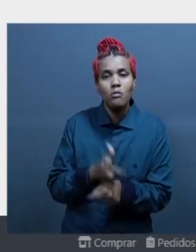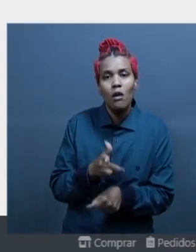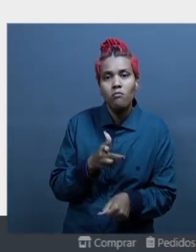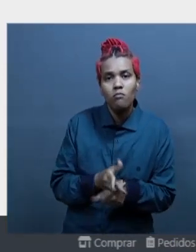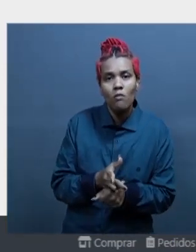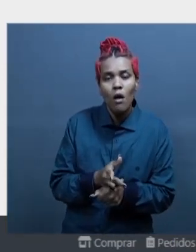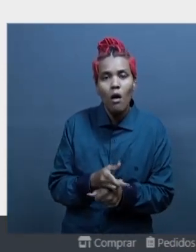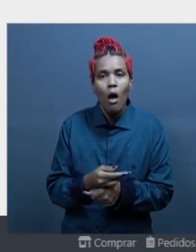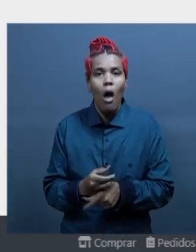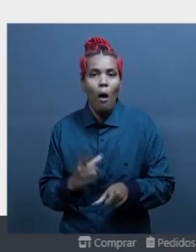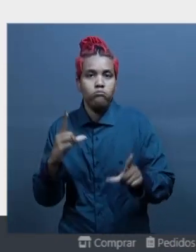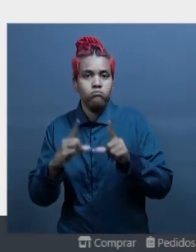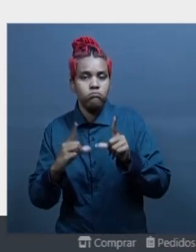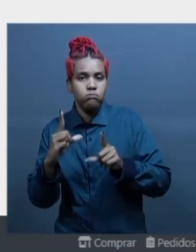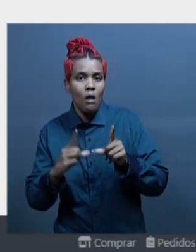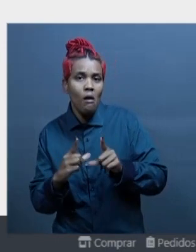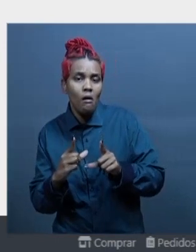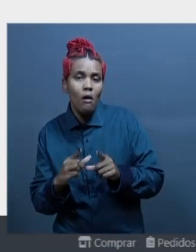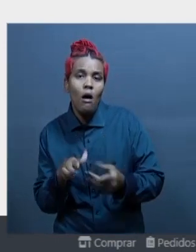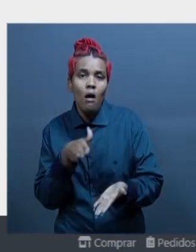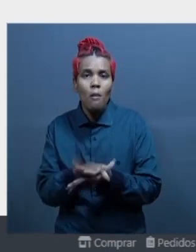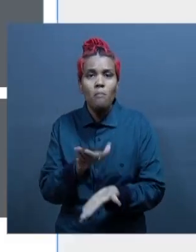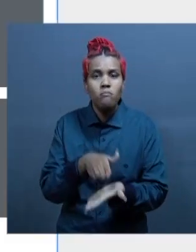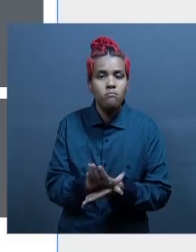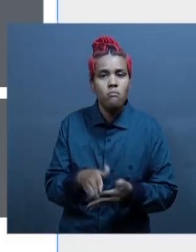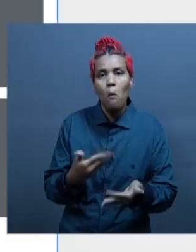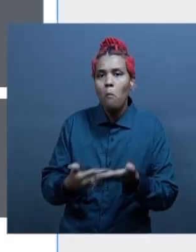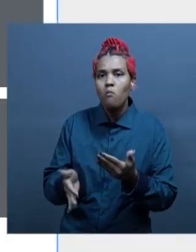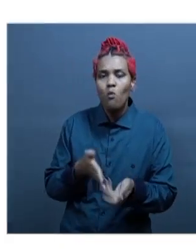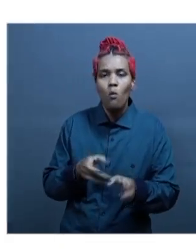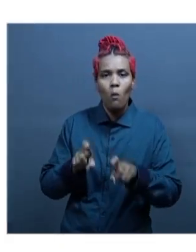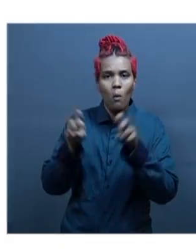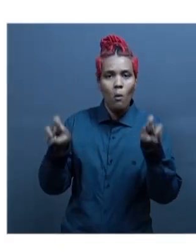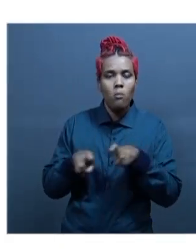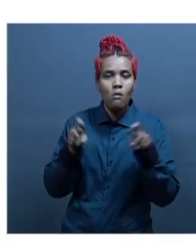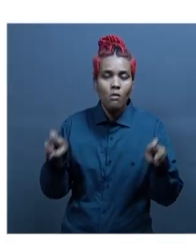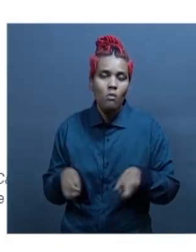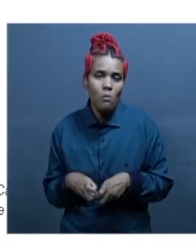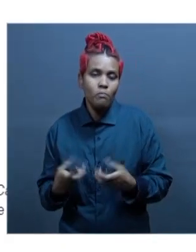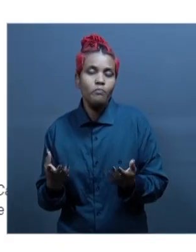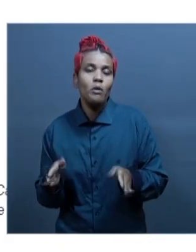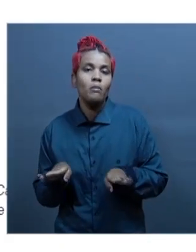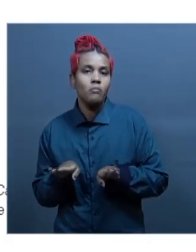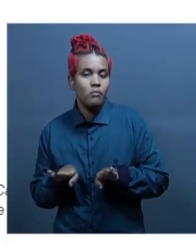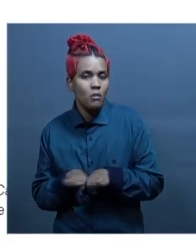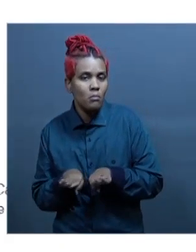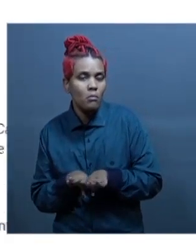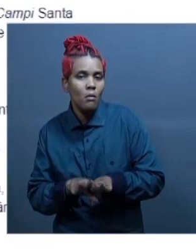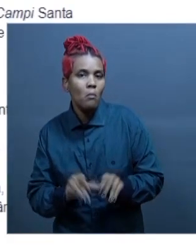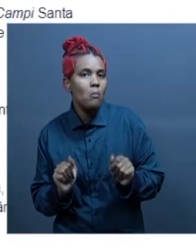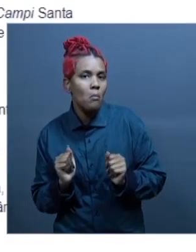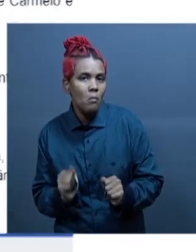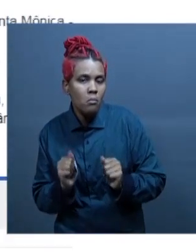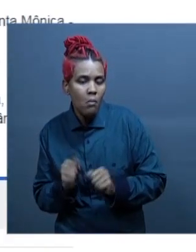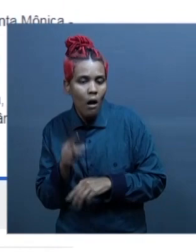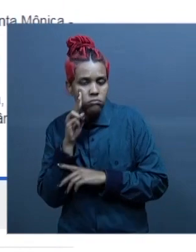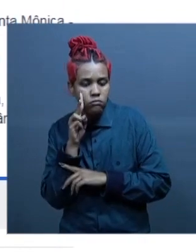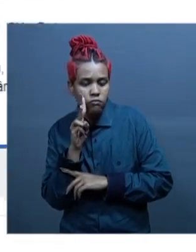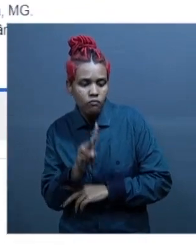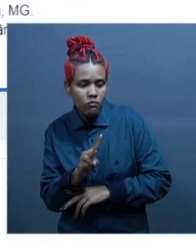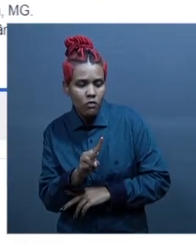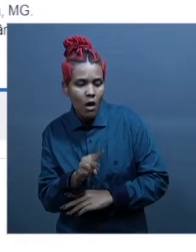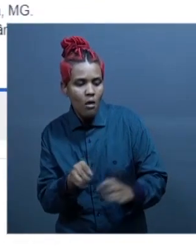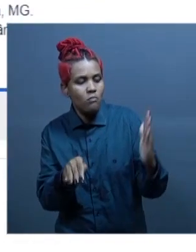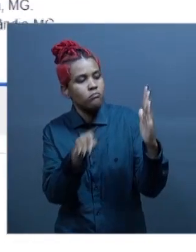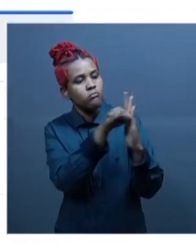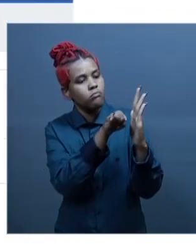tablet ou imprimir em qualquer computador no site também é possível verificar o cardápio da semana nos respectivos